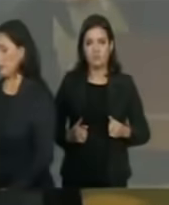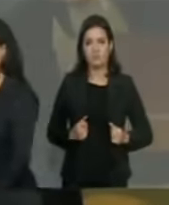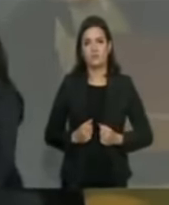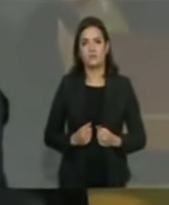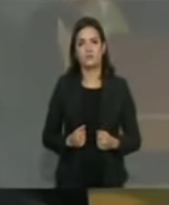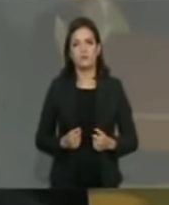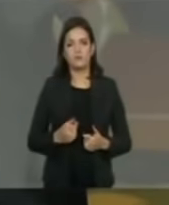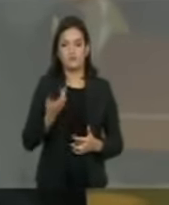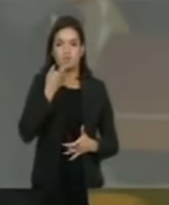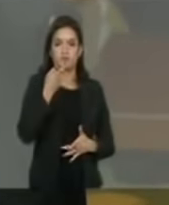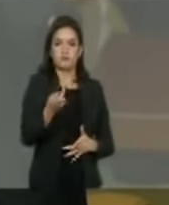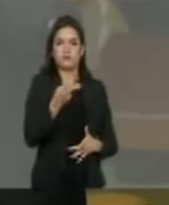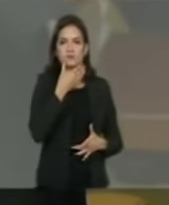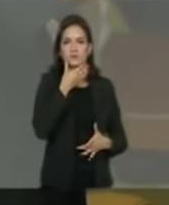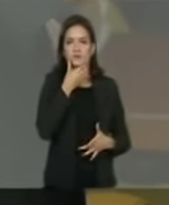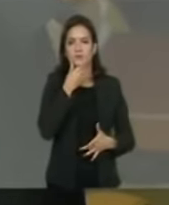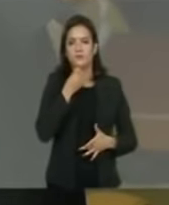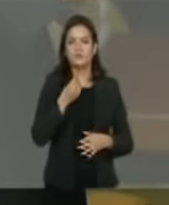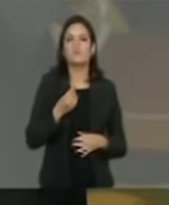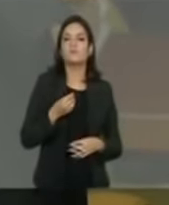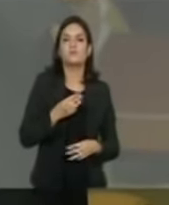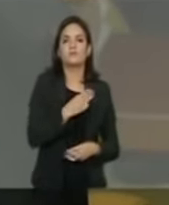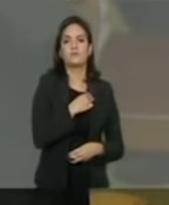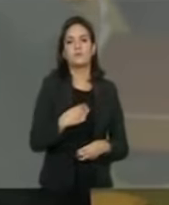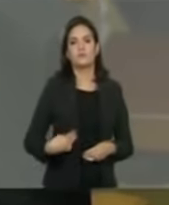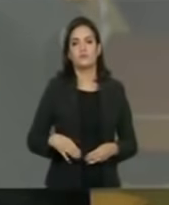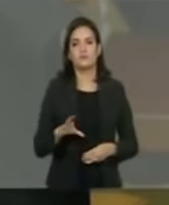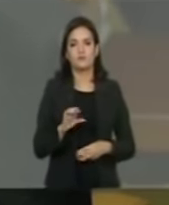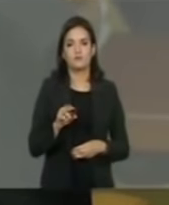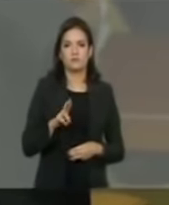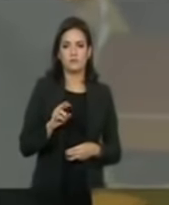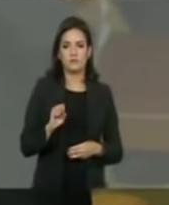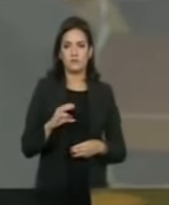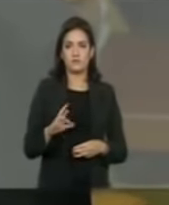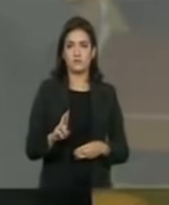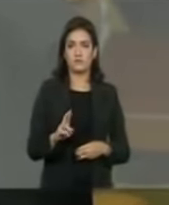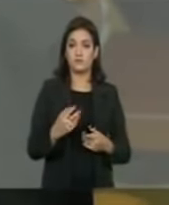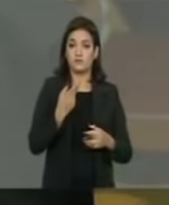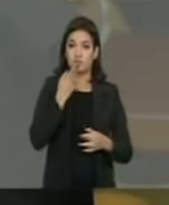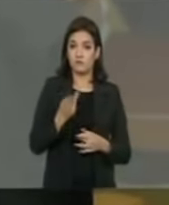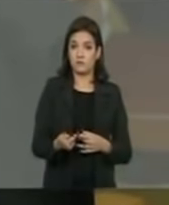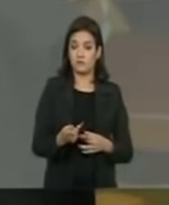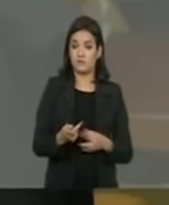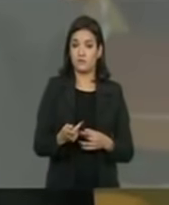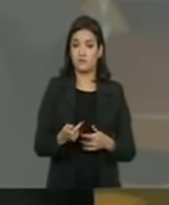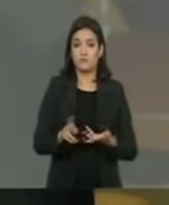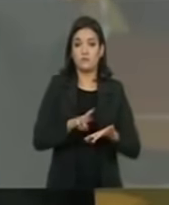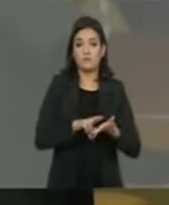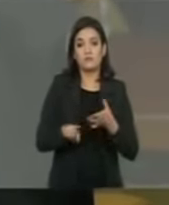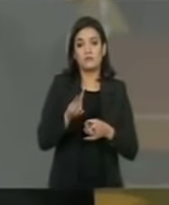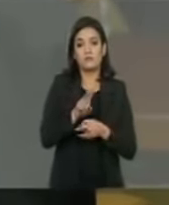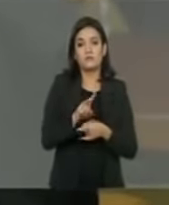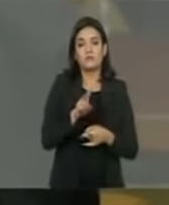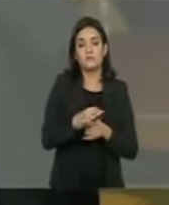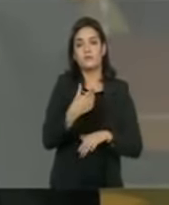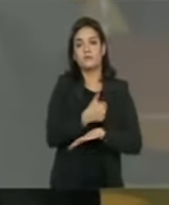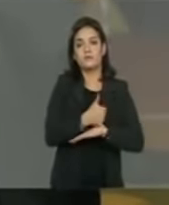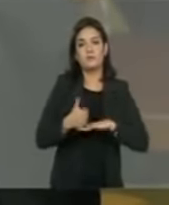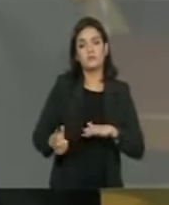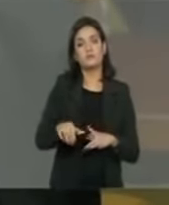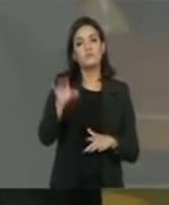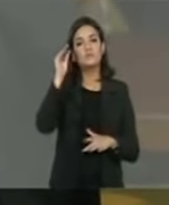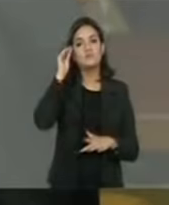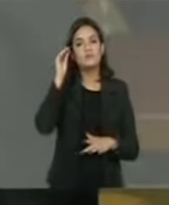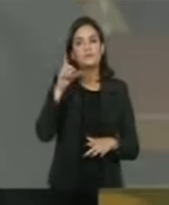oscar corrêa não pode ser e ele vai dizendo que não preserva a moralidade interpretação que considera